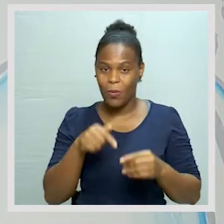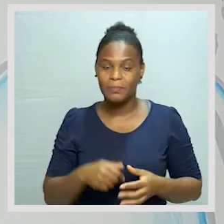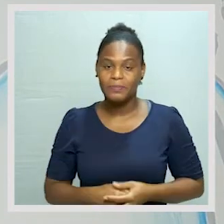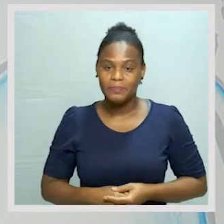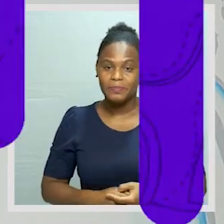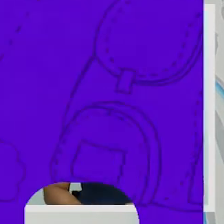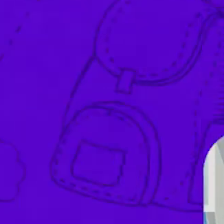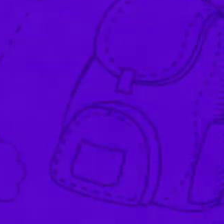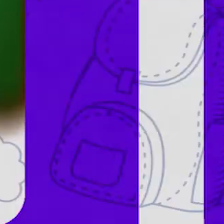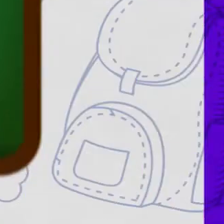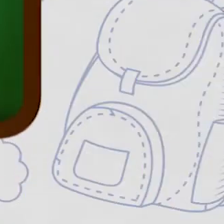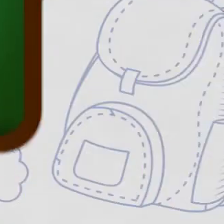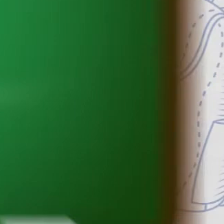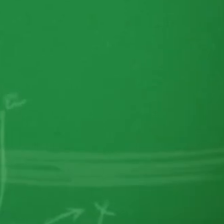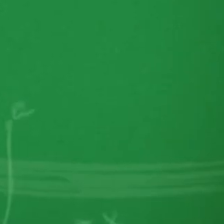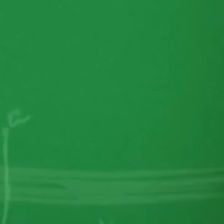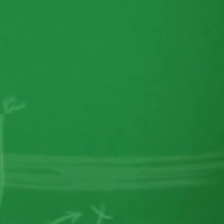aula.